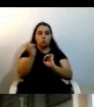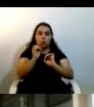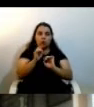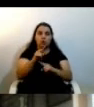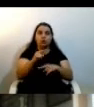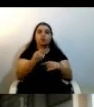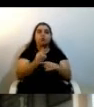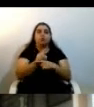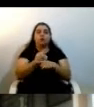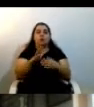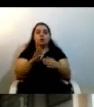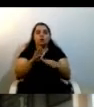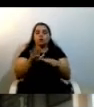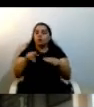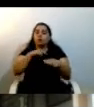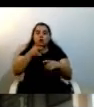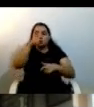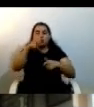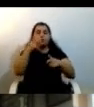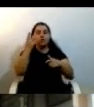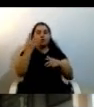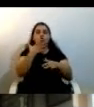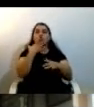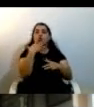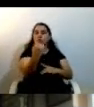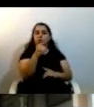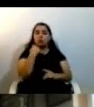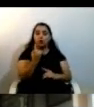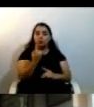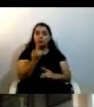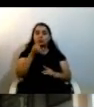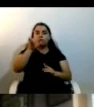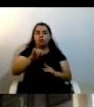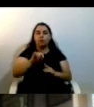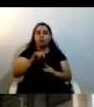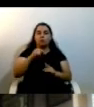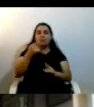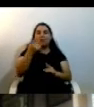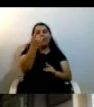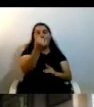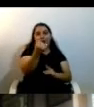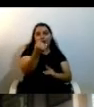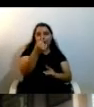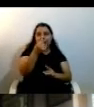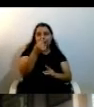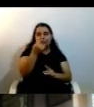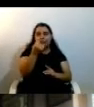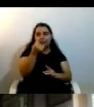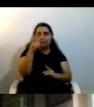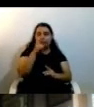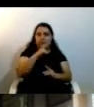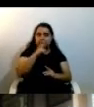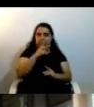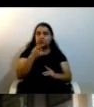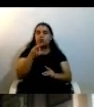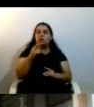que permitam que muitas pessoas possam viver sozinhas, por outro lado, também é bastante cara e os rendimentos